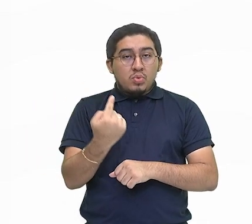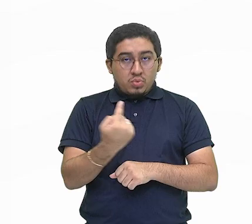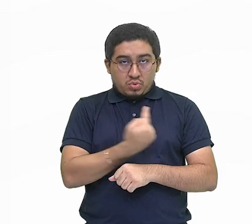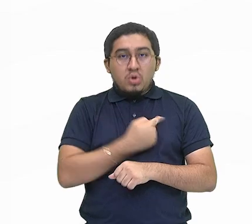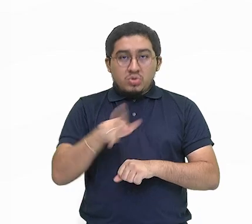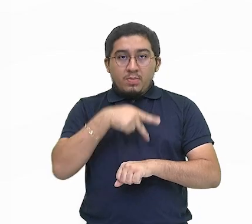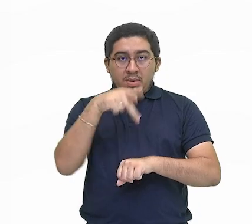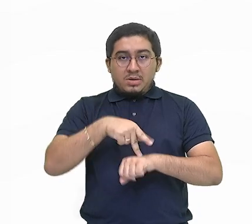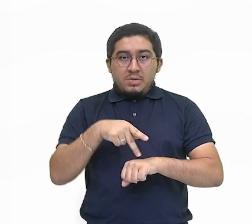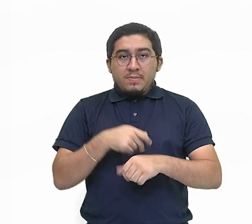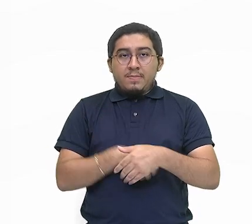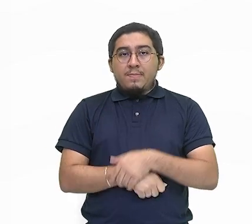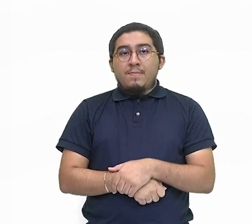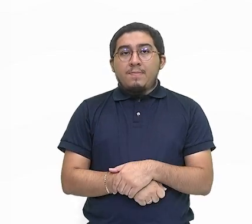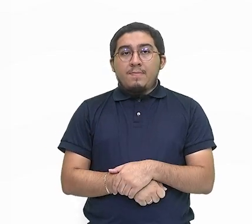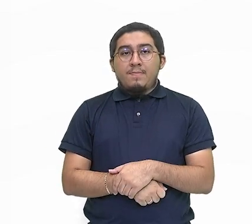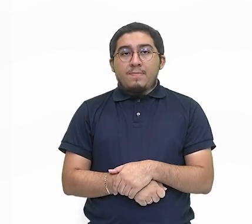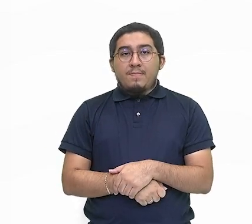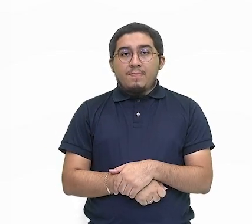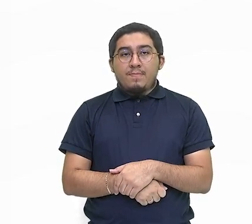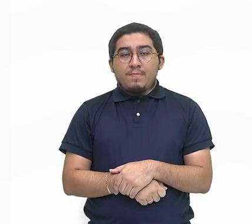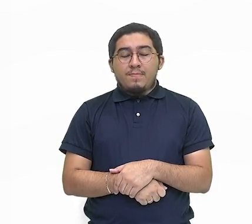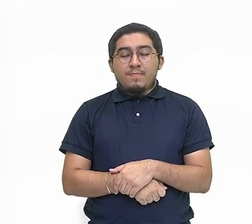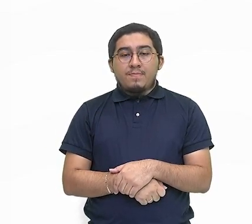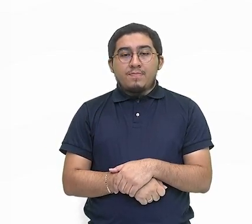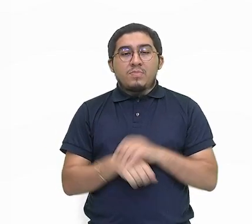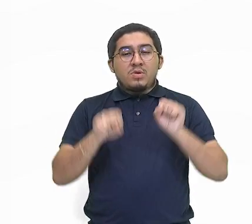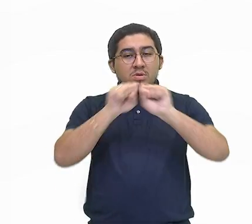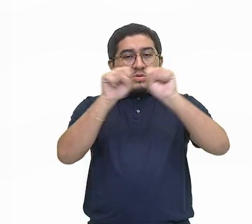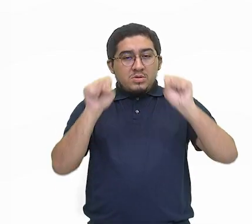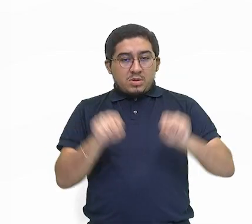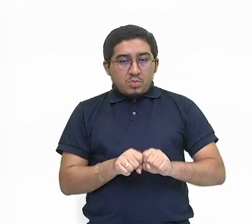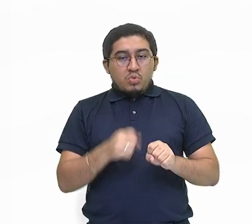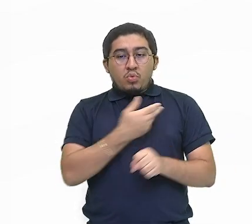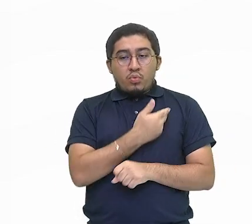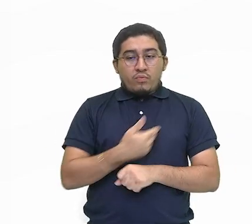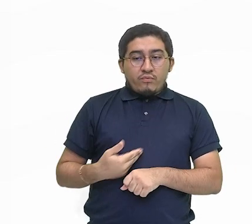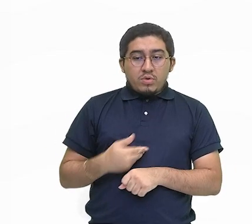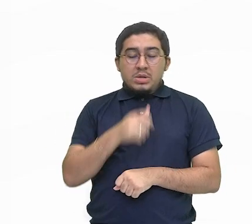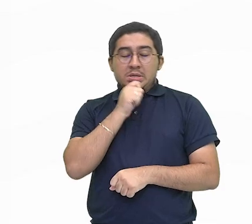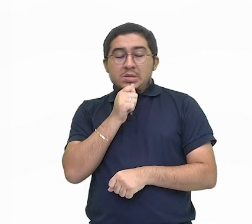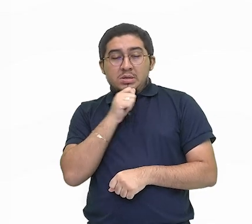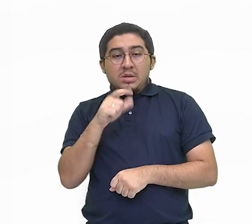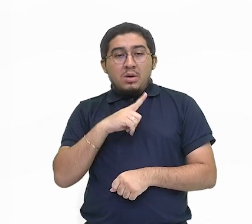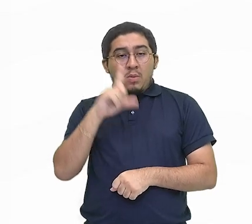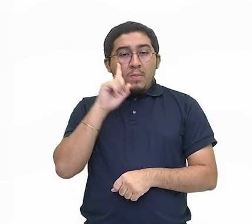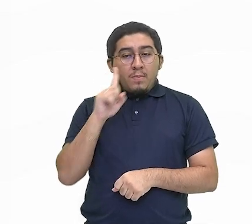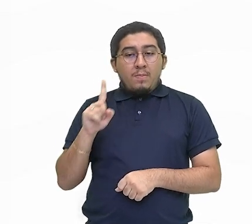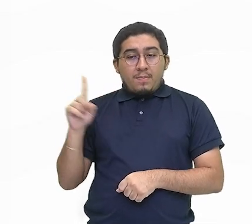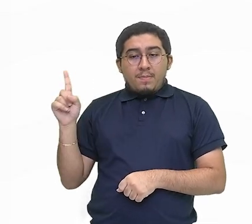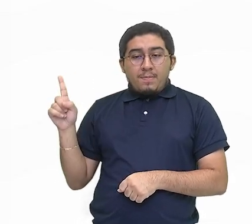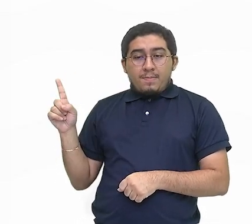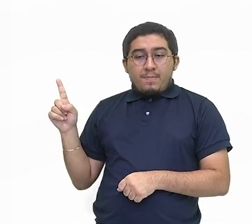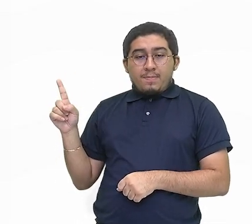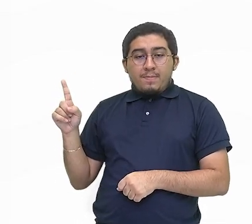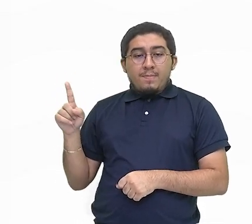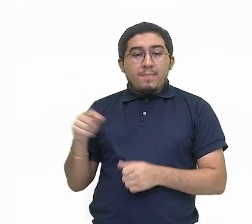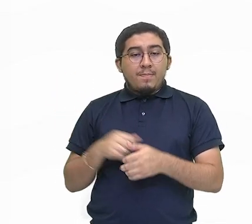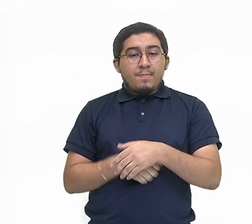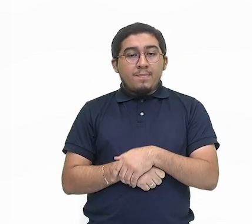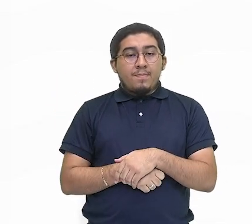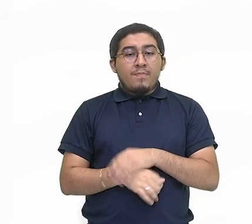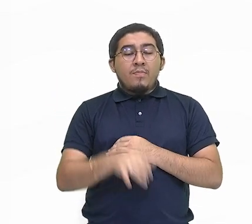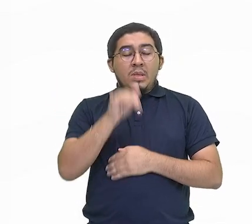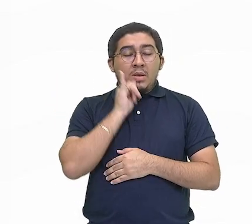país. Dito os sistemas de governo, seguimos falando de regime político. E trouxemos